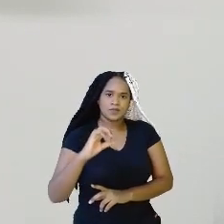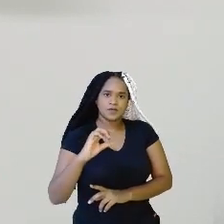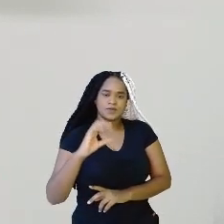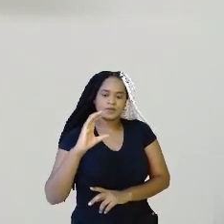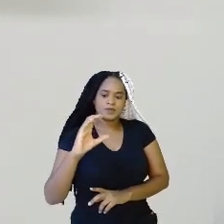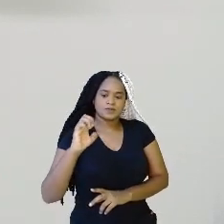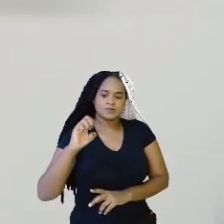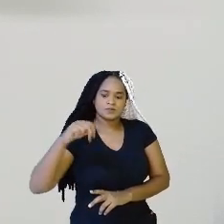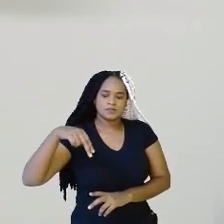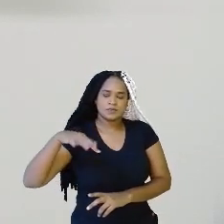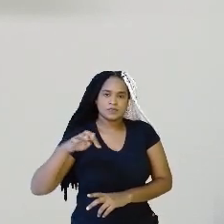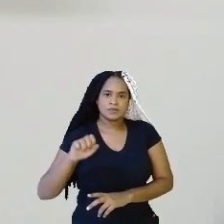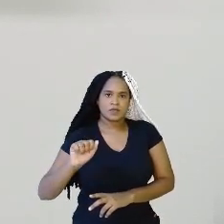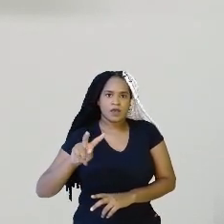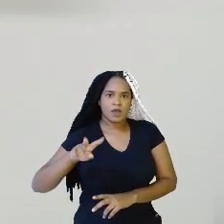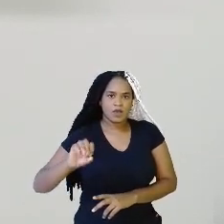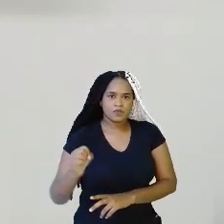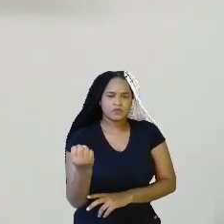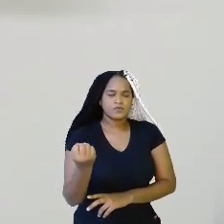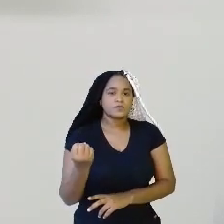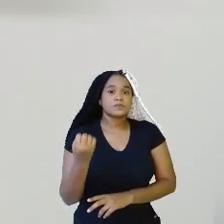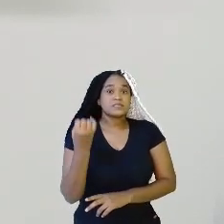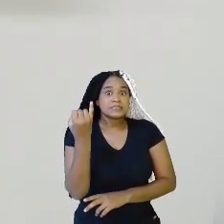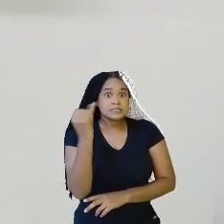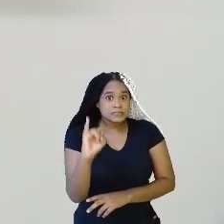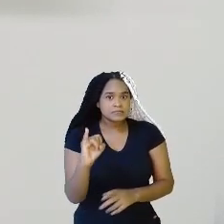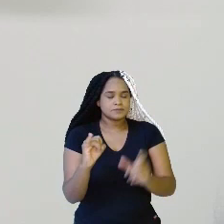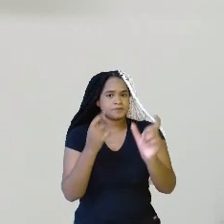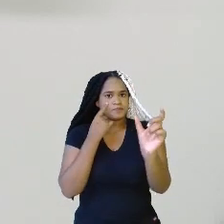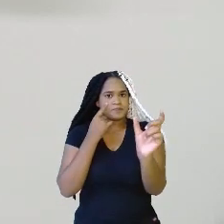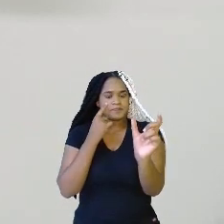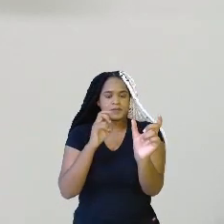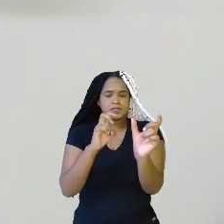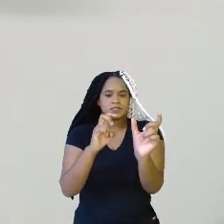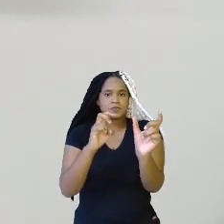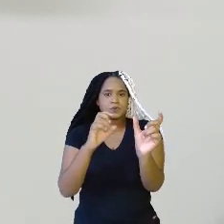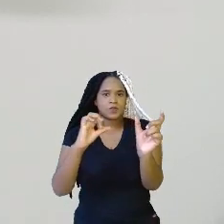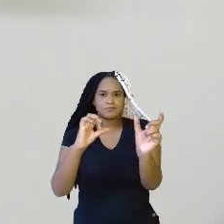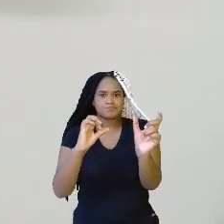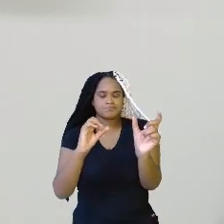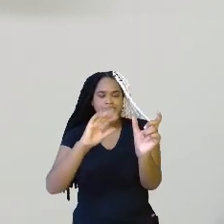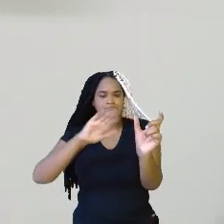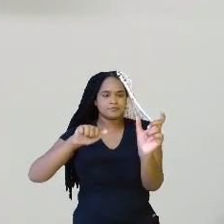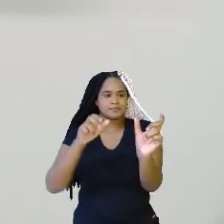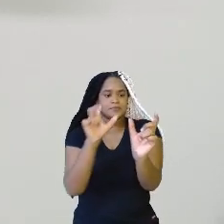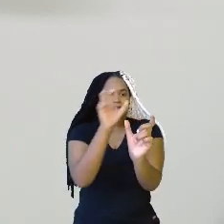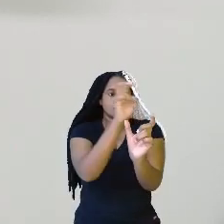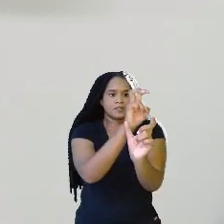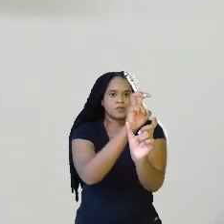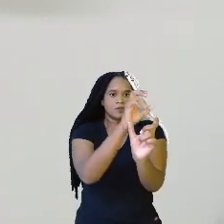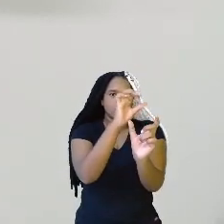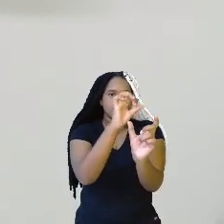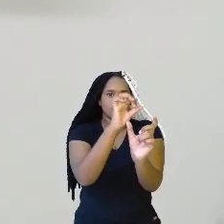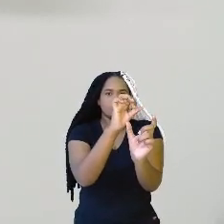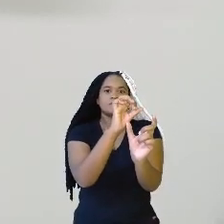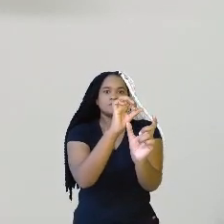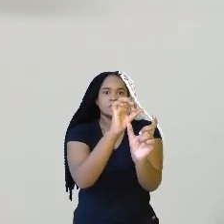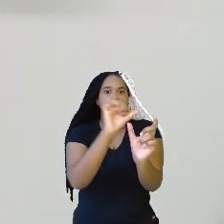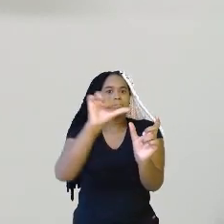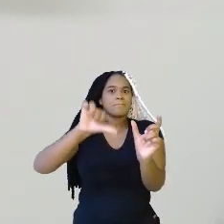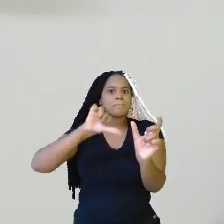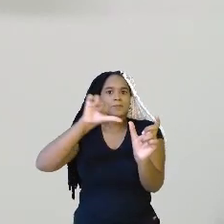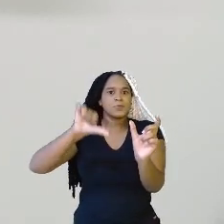centavos. Se esse 59 estivesse antes da vírgula, seria 59 reais. Por isso